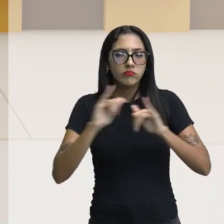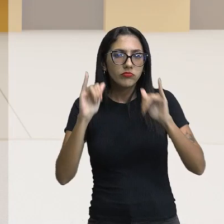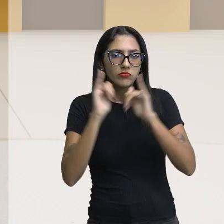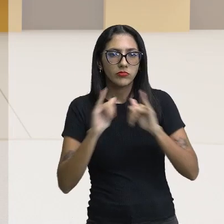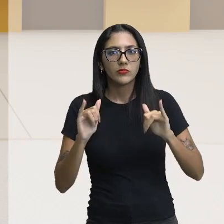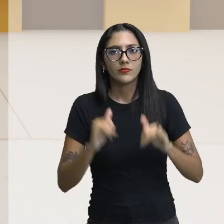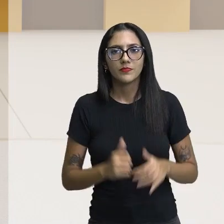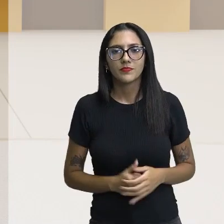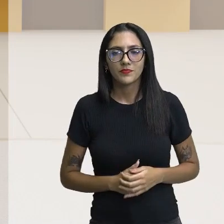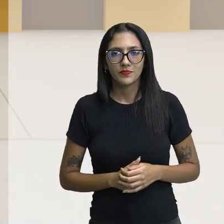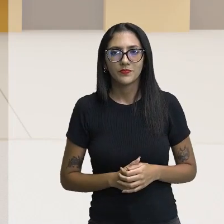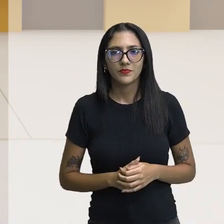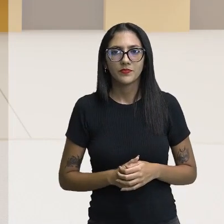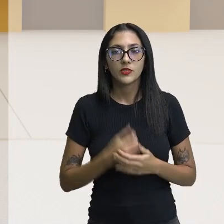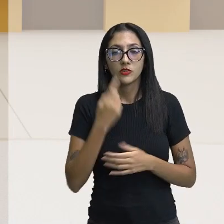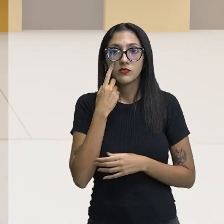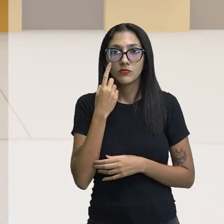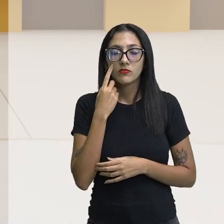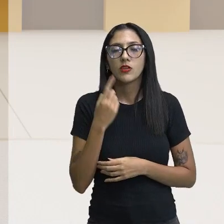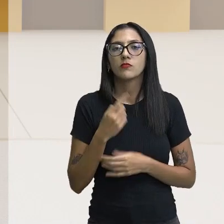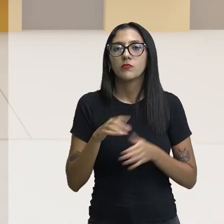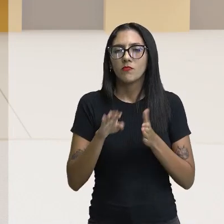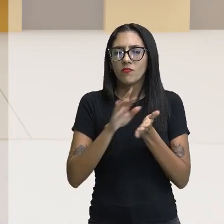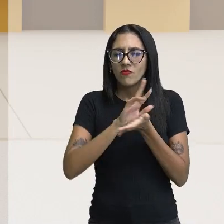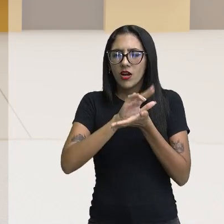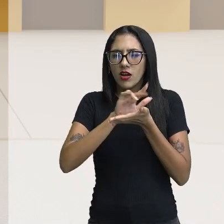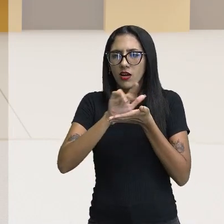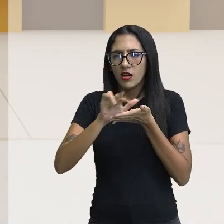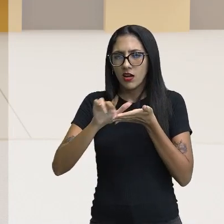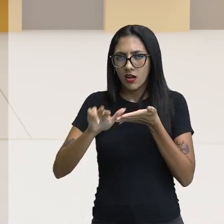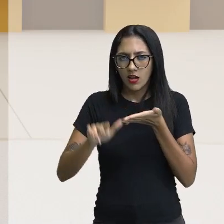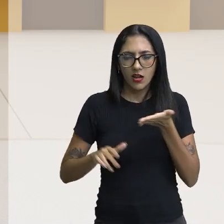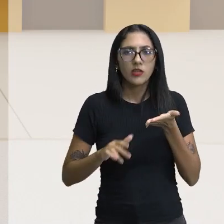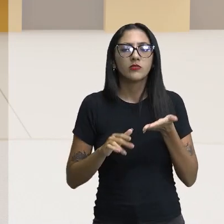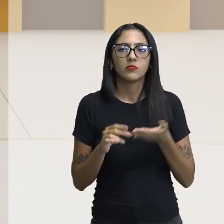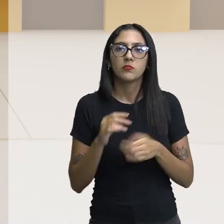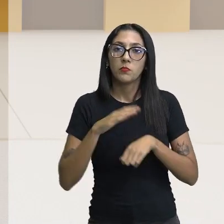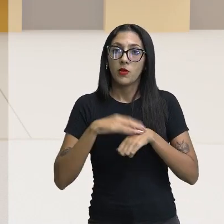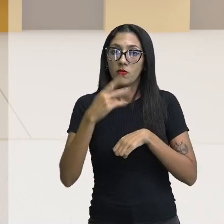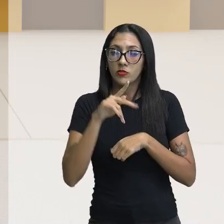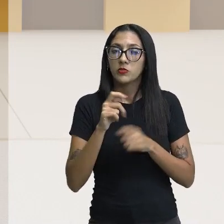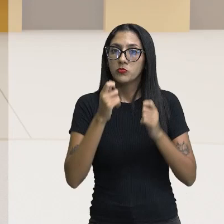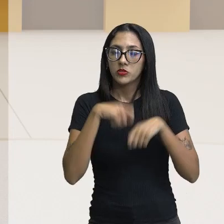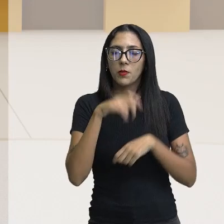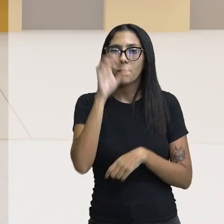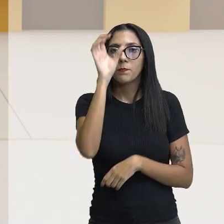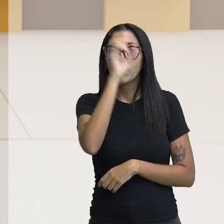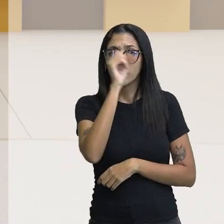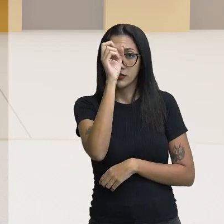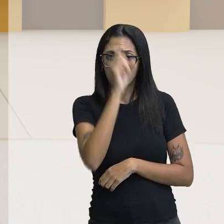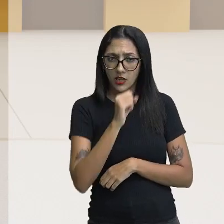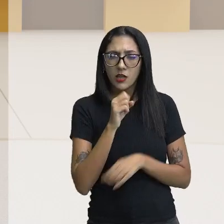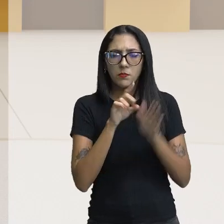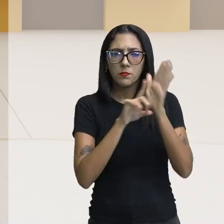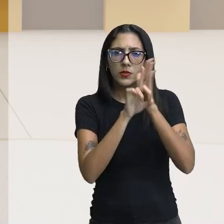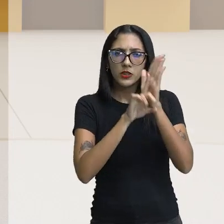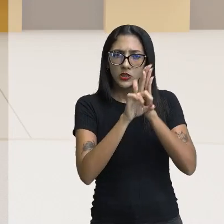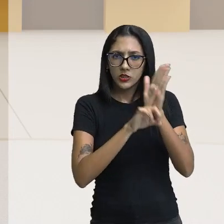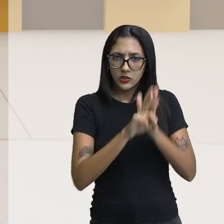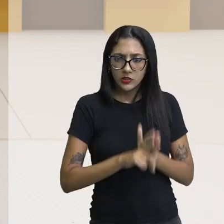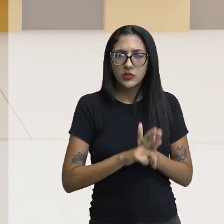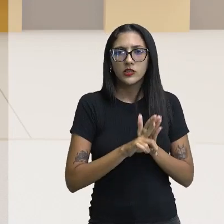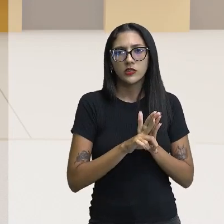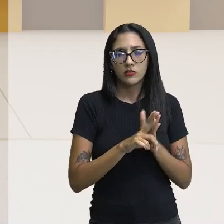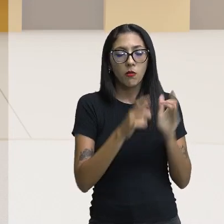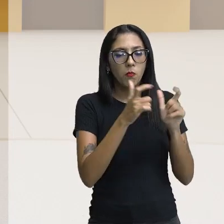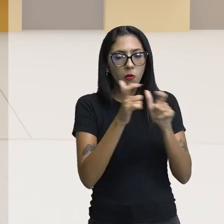trouxe aqui vários desses meios de divulgação para que vocês aprendam a pesquisar através